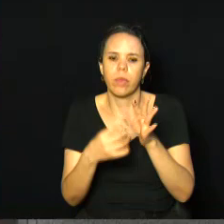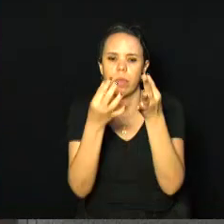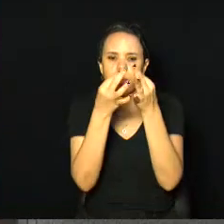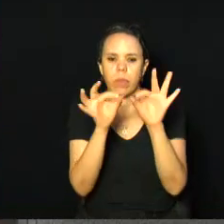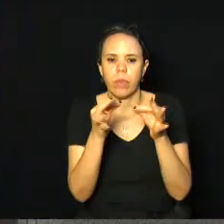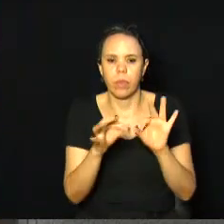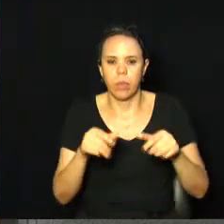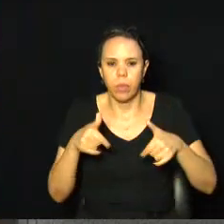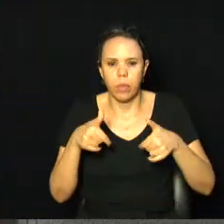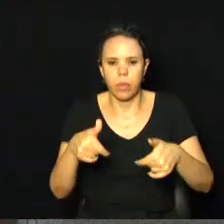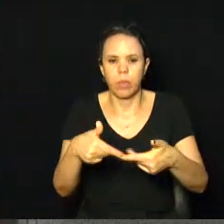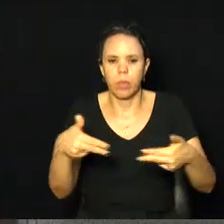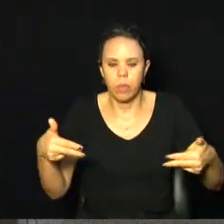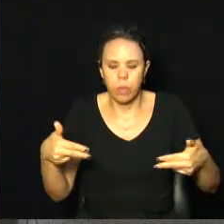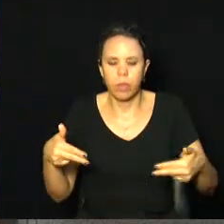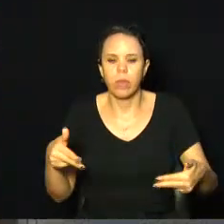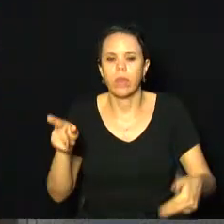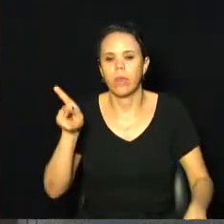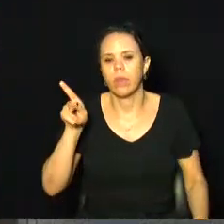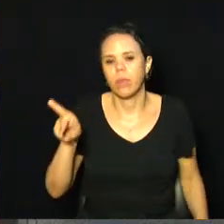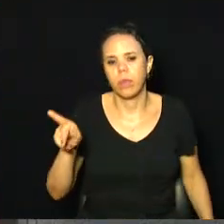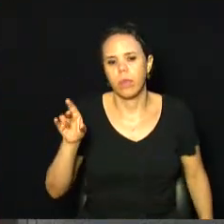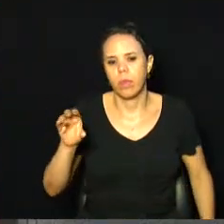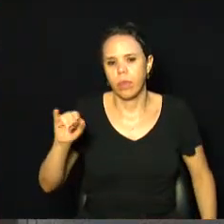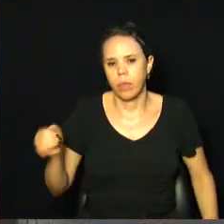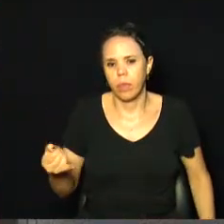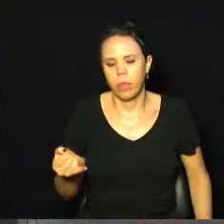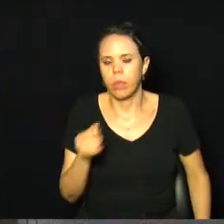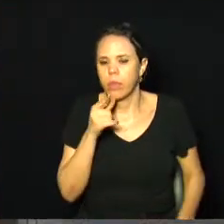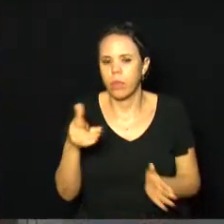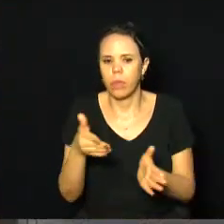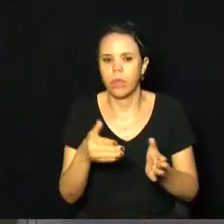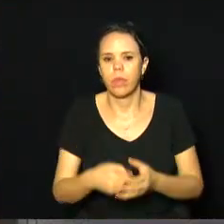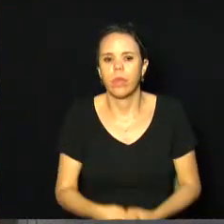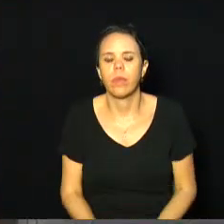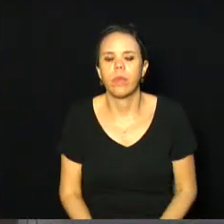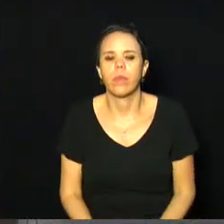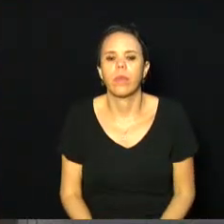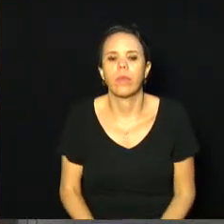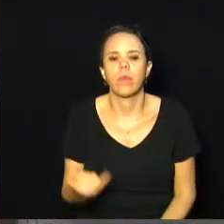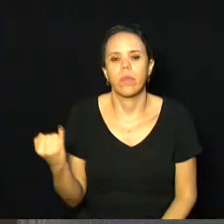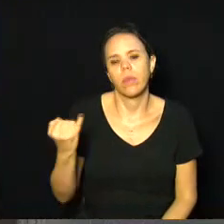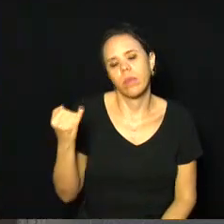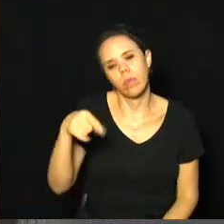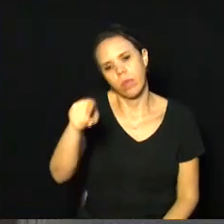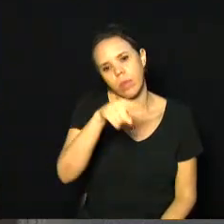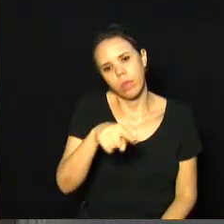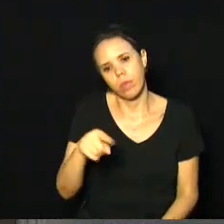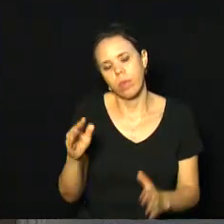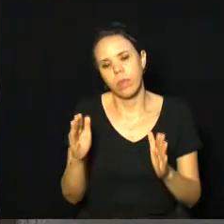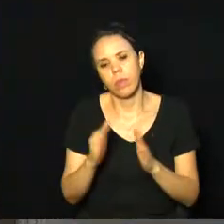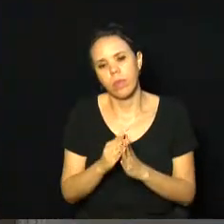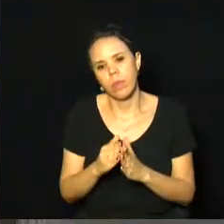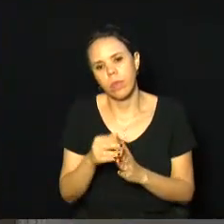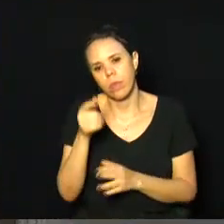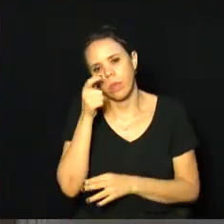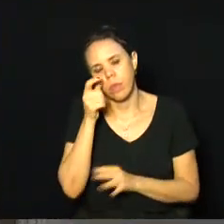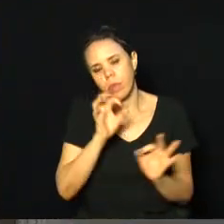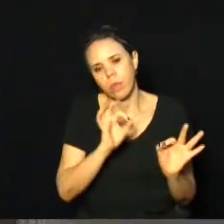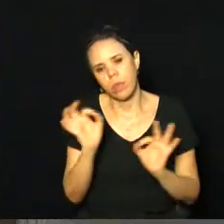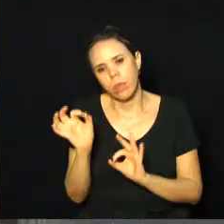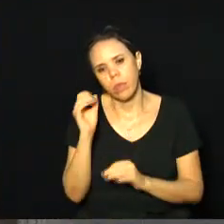de ações da bacia do PCJ. E é importante que você de casa, você que está nos